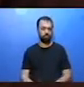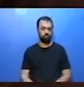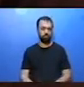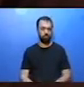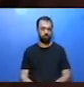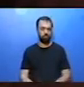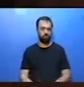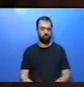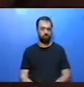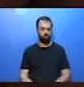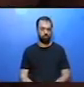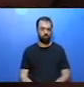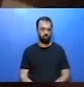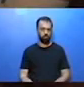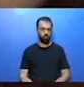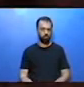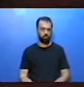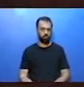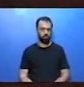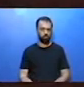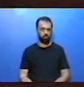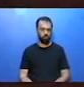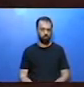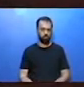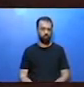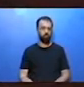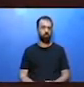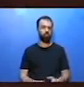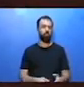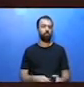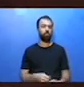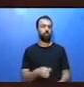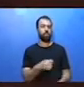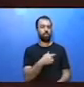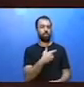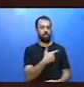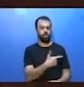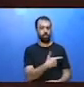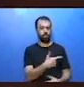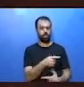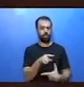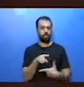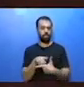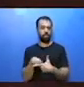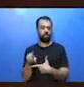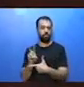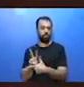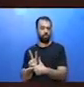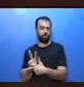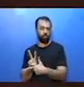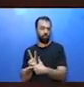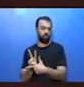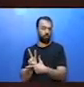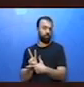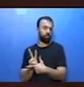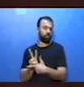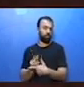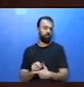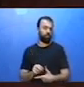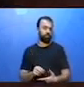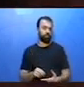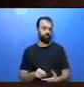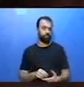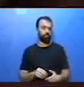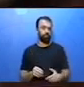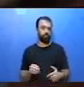que... Vamos lá. Ó, vamos perguntar. Que número vezes 2 dá